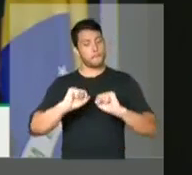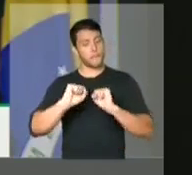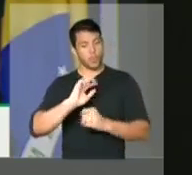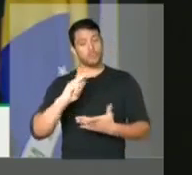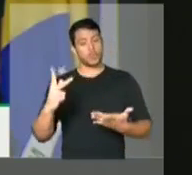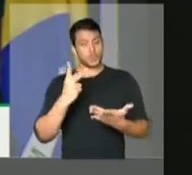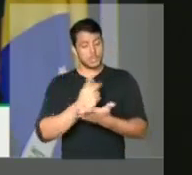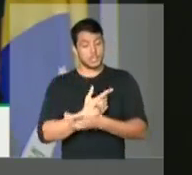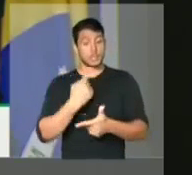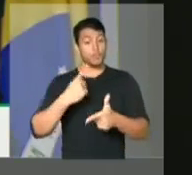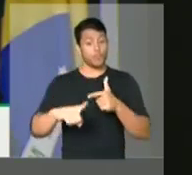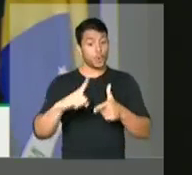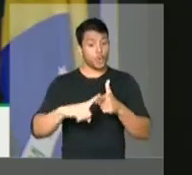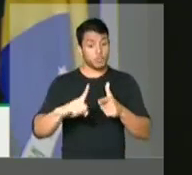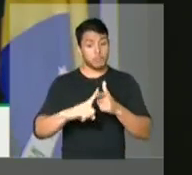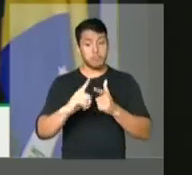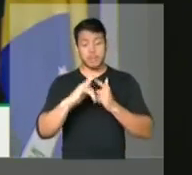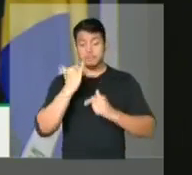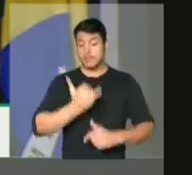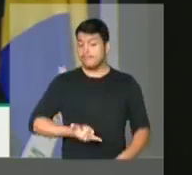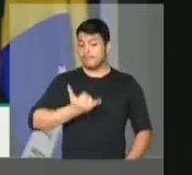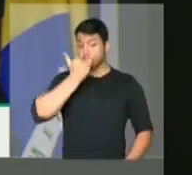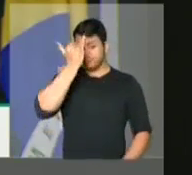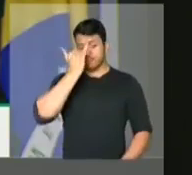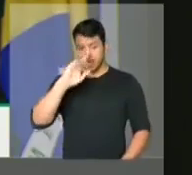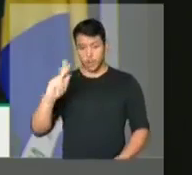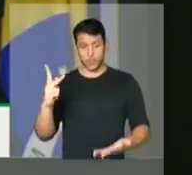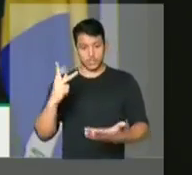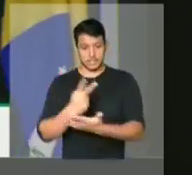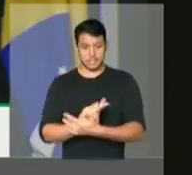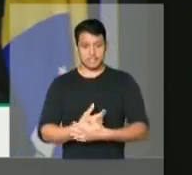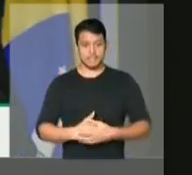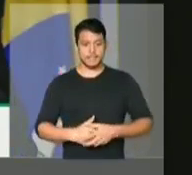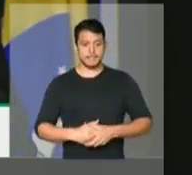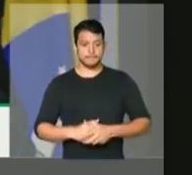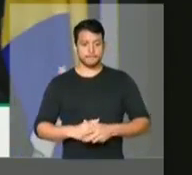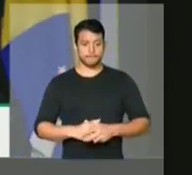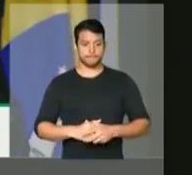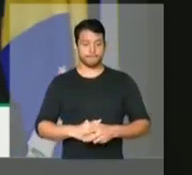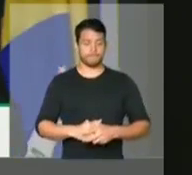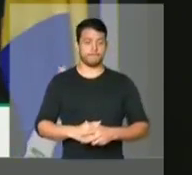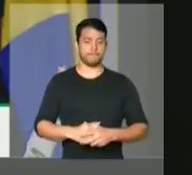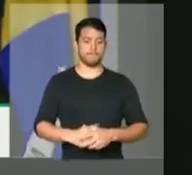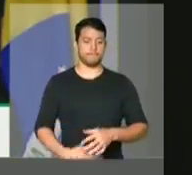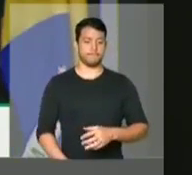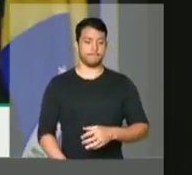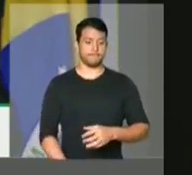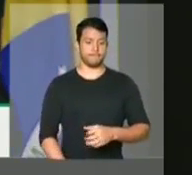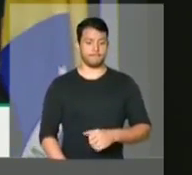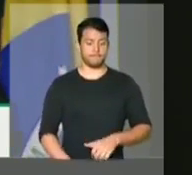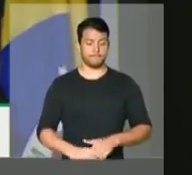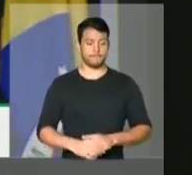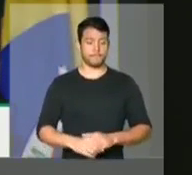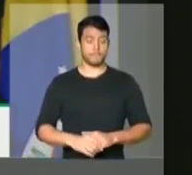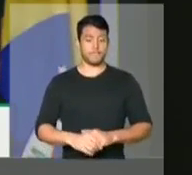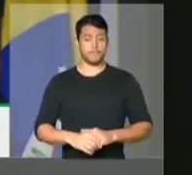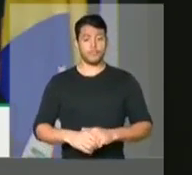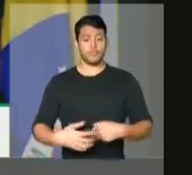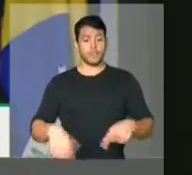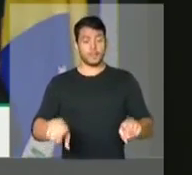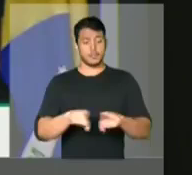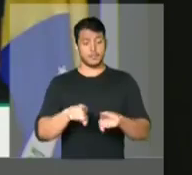a própria faixa de domínio ou permanecerem mais próximos à operação desnecessariamente. Além disso,